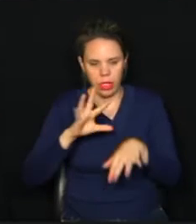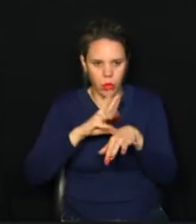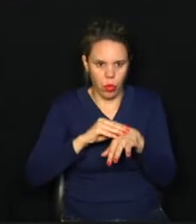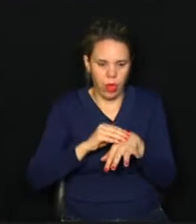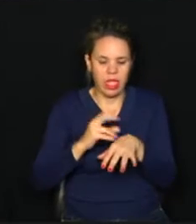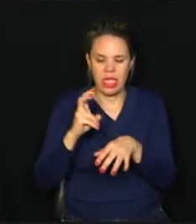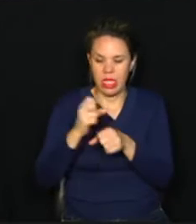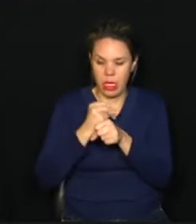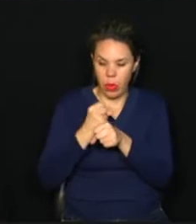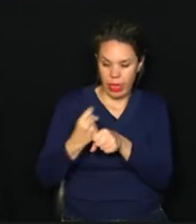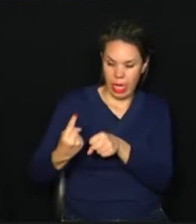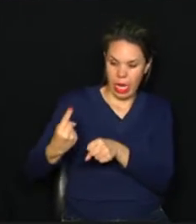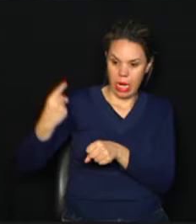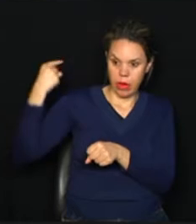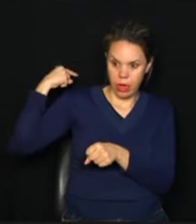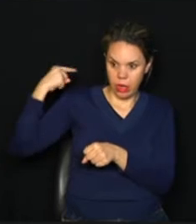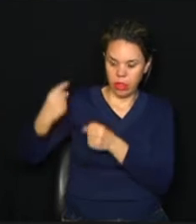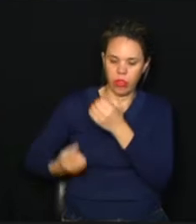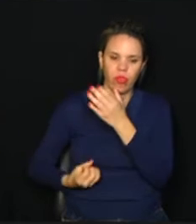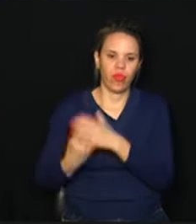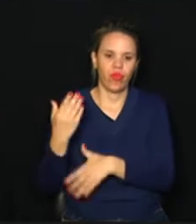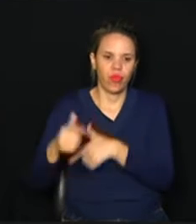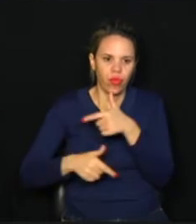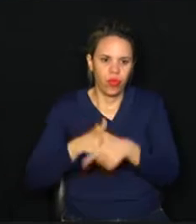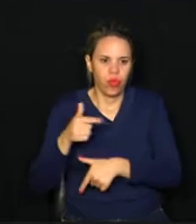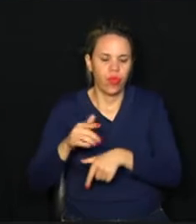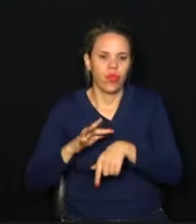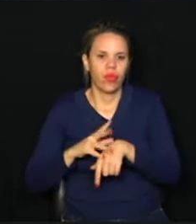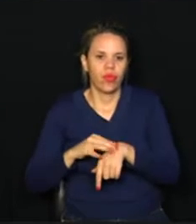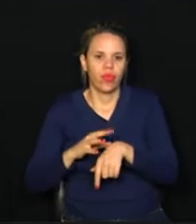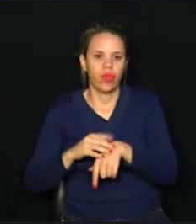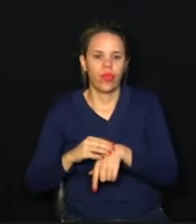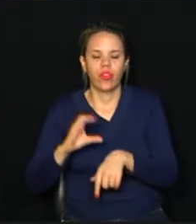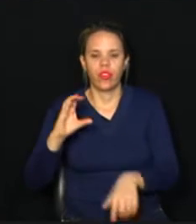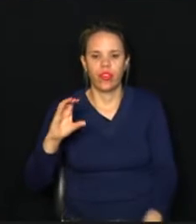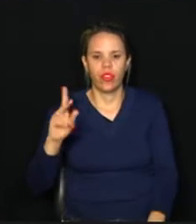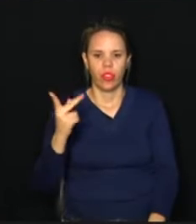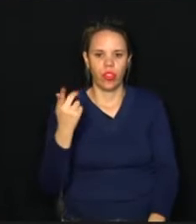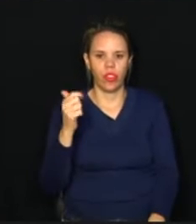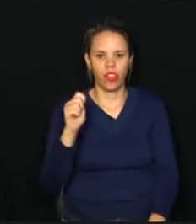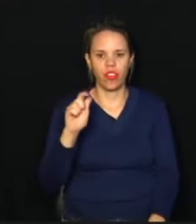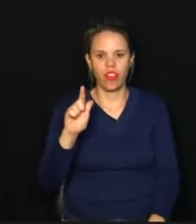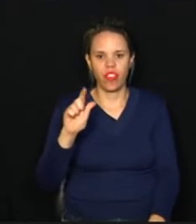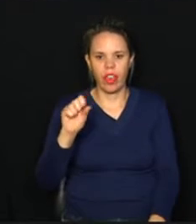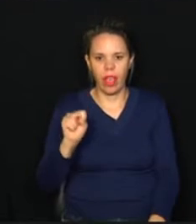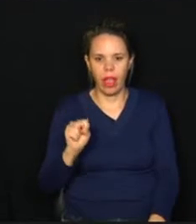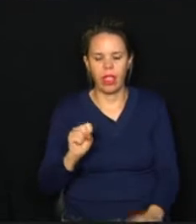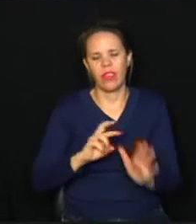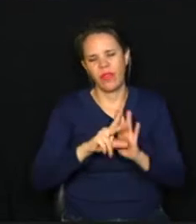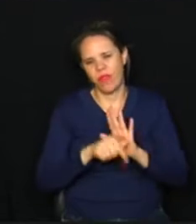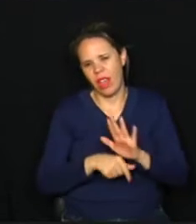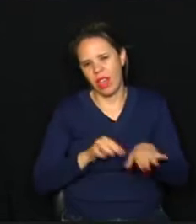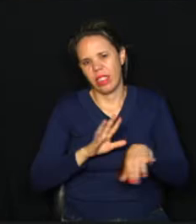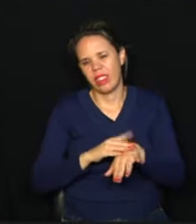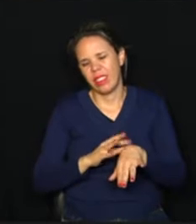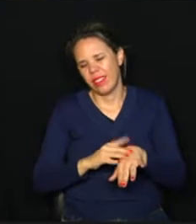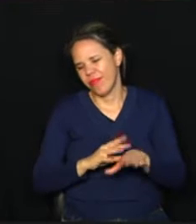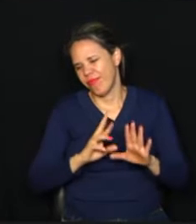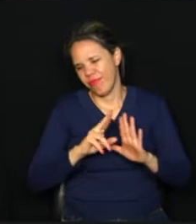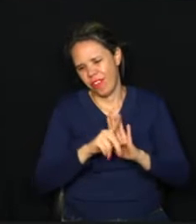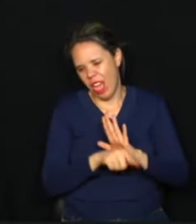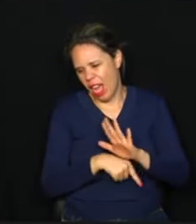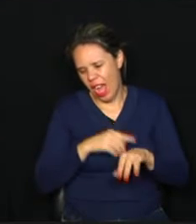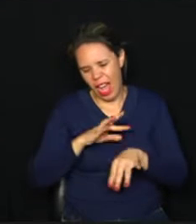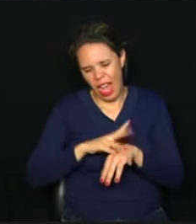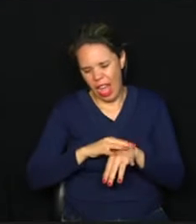dessa designação. Trabalhou com a doença de Chagas, com a esquistossomose, com as leishmanioses, enfim, com